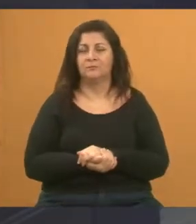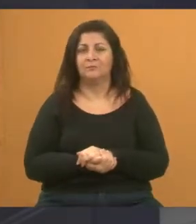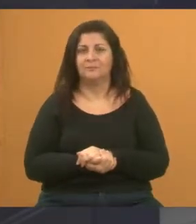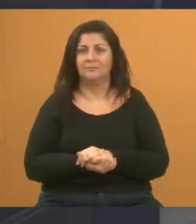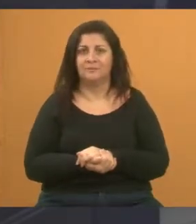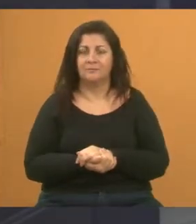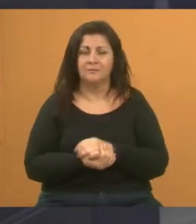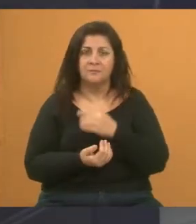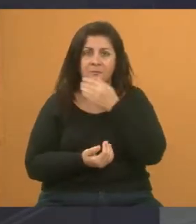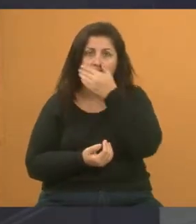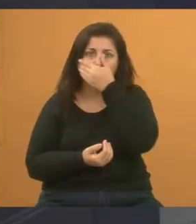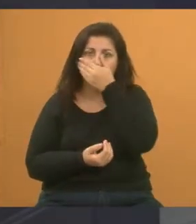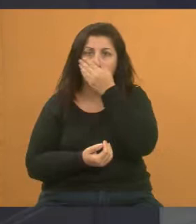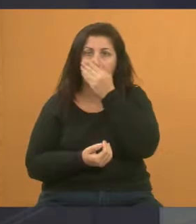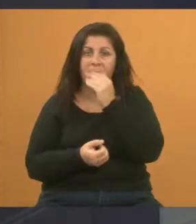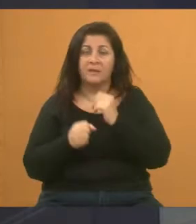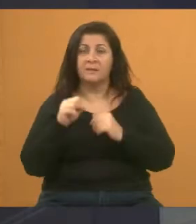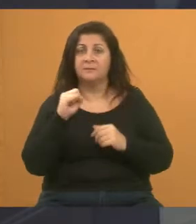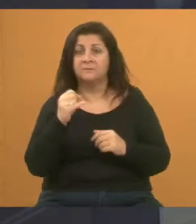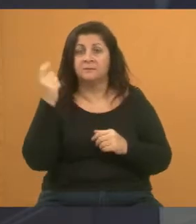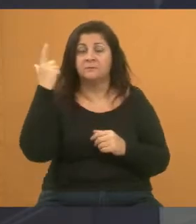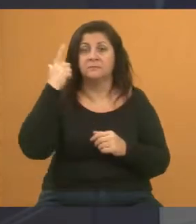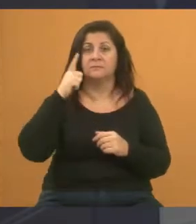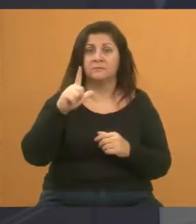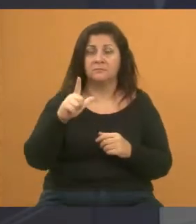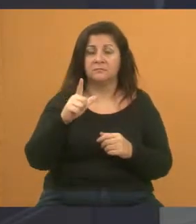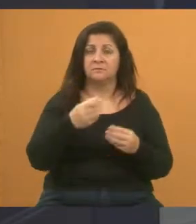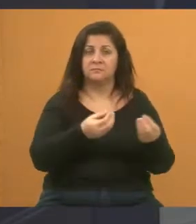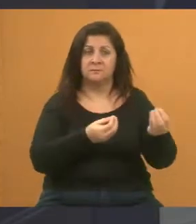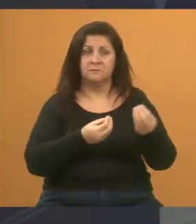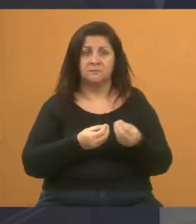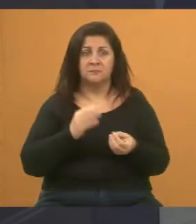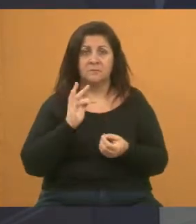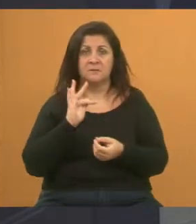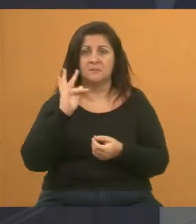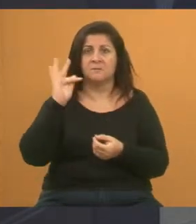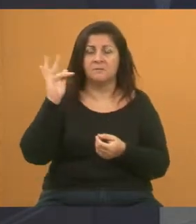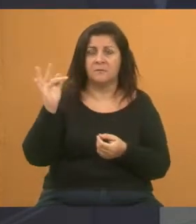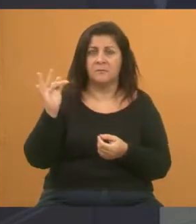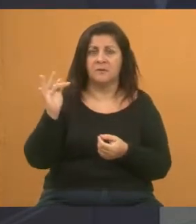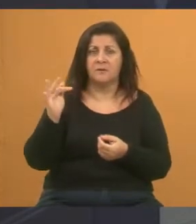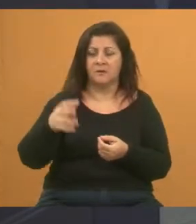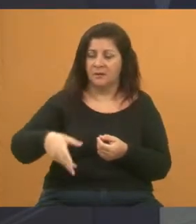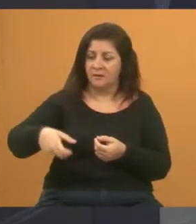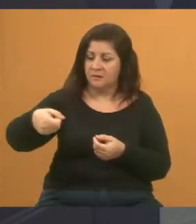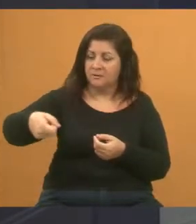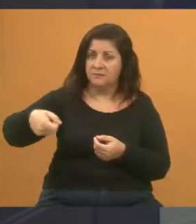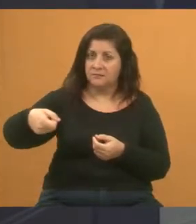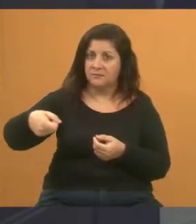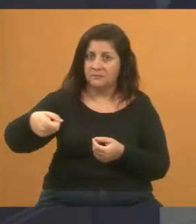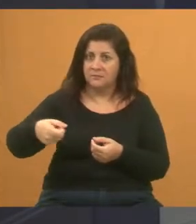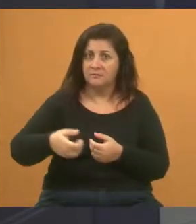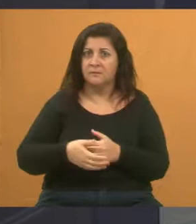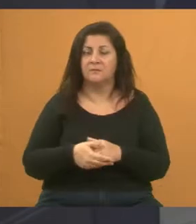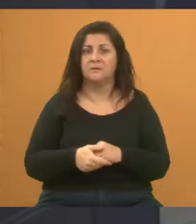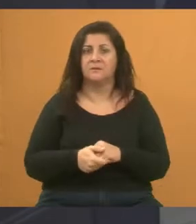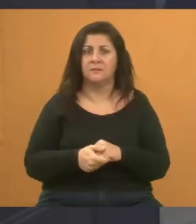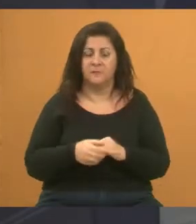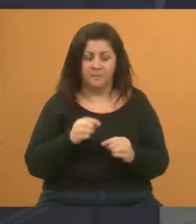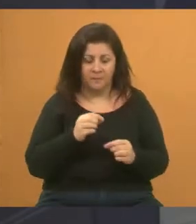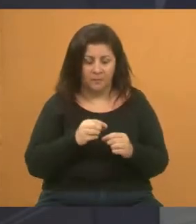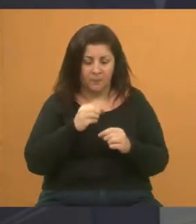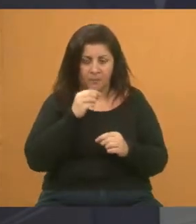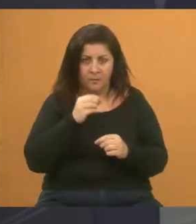sabe aí que ela consiga nos trazer futuras sacolas,